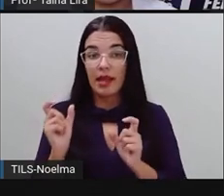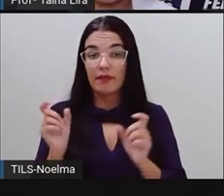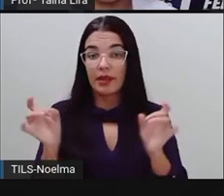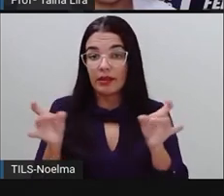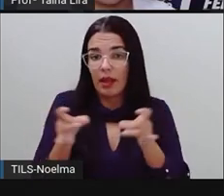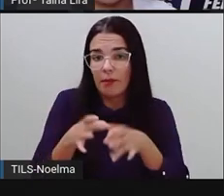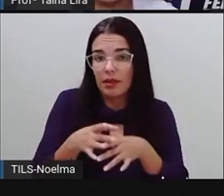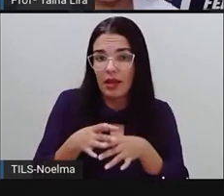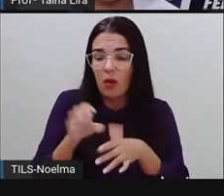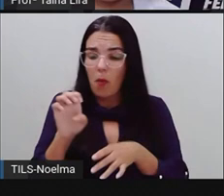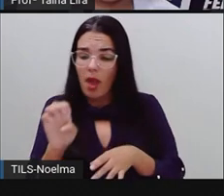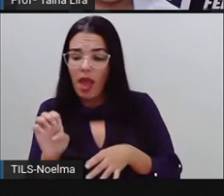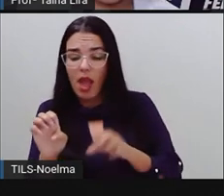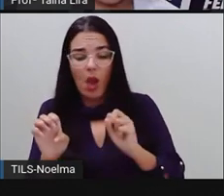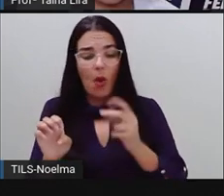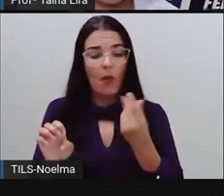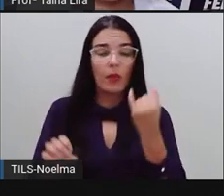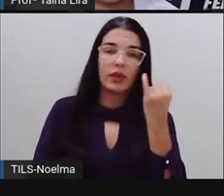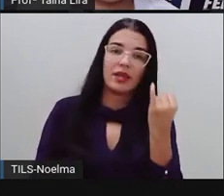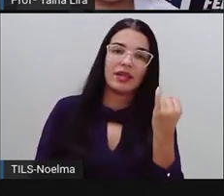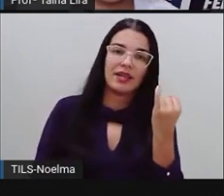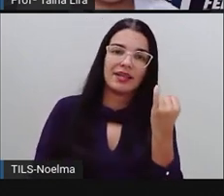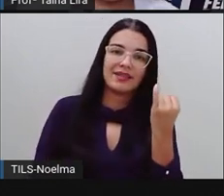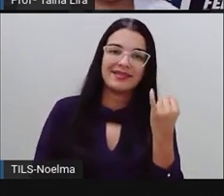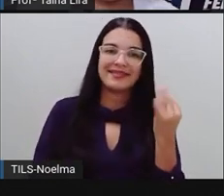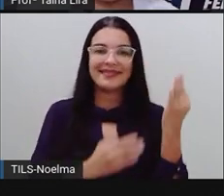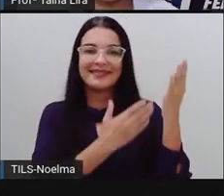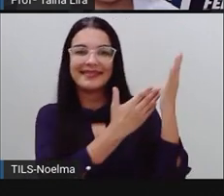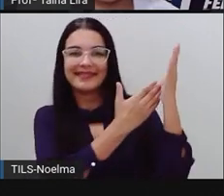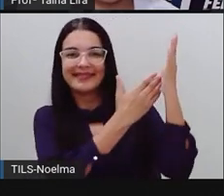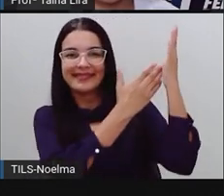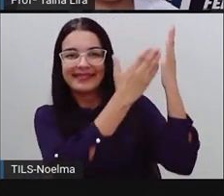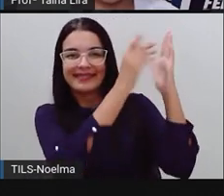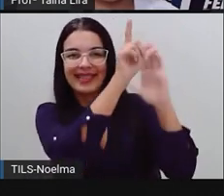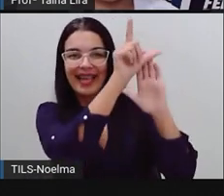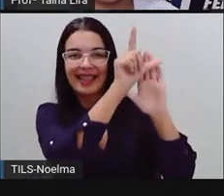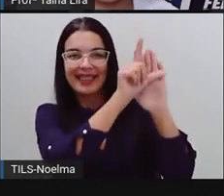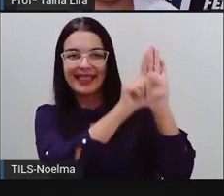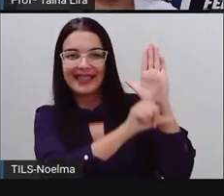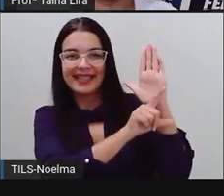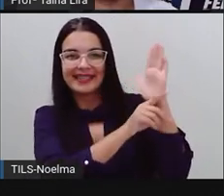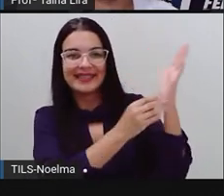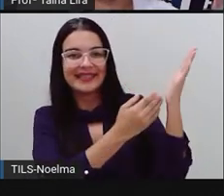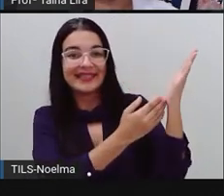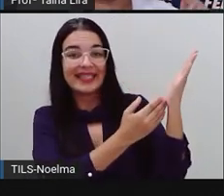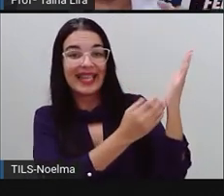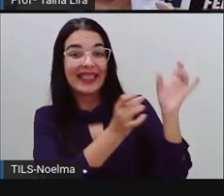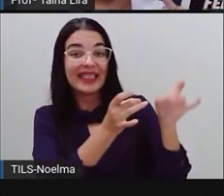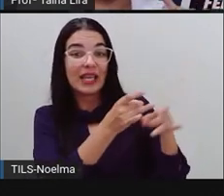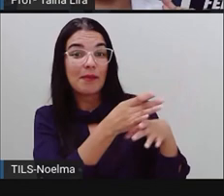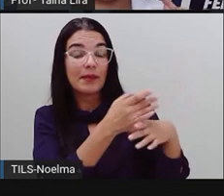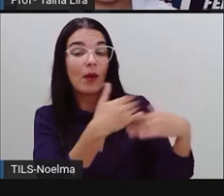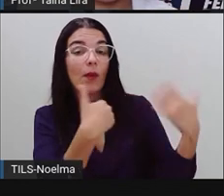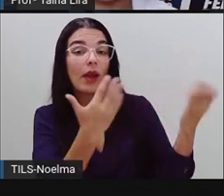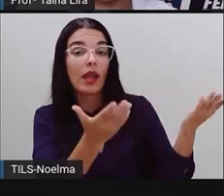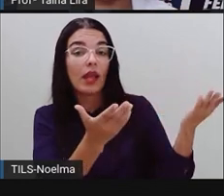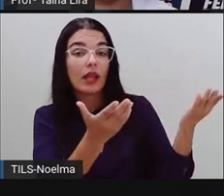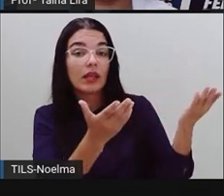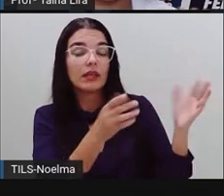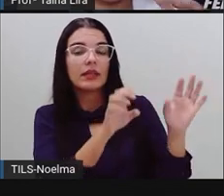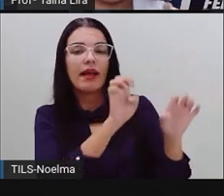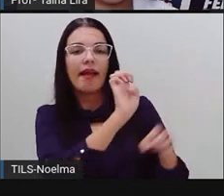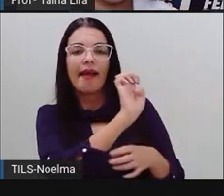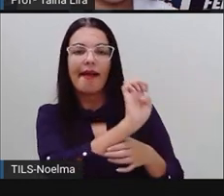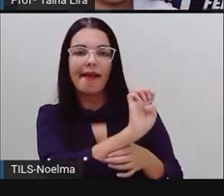termina com e ou com i Olha lá abacate abacate a sílaba mais forte é o cá